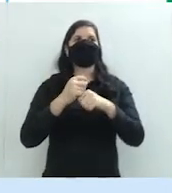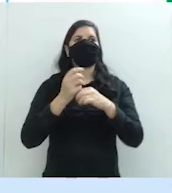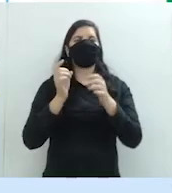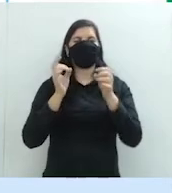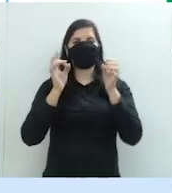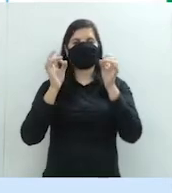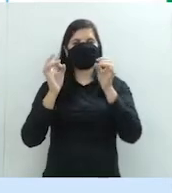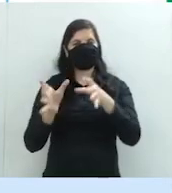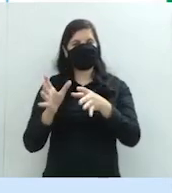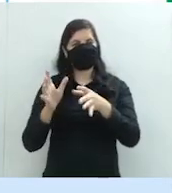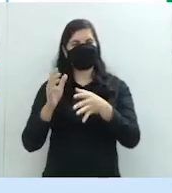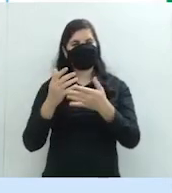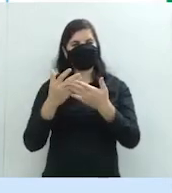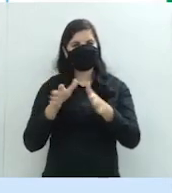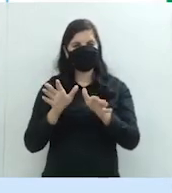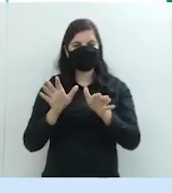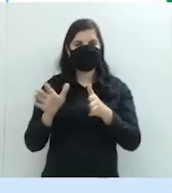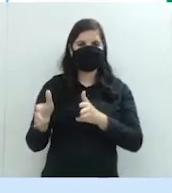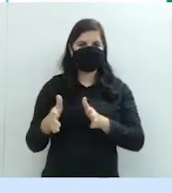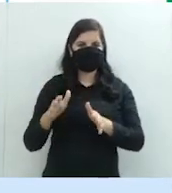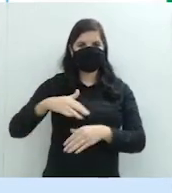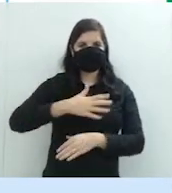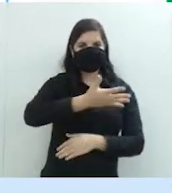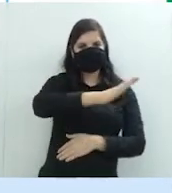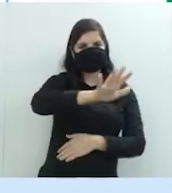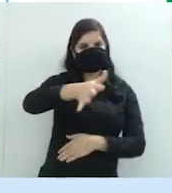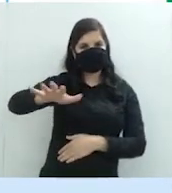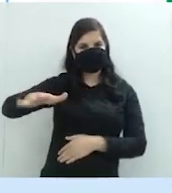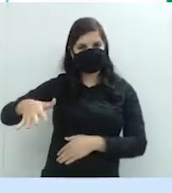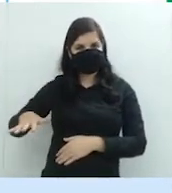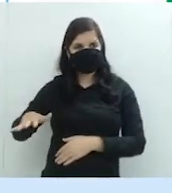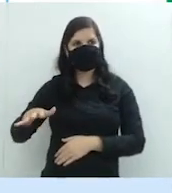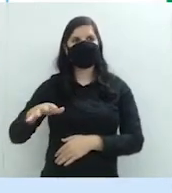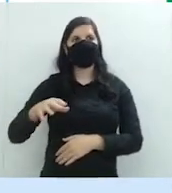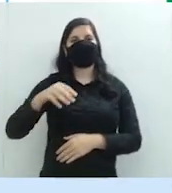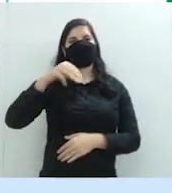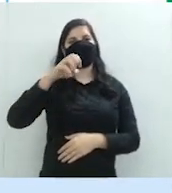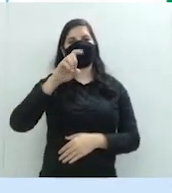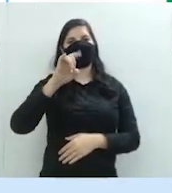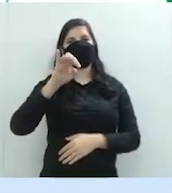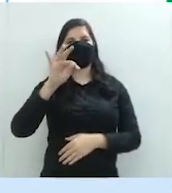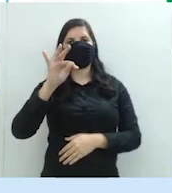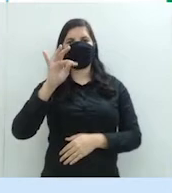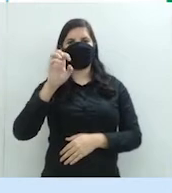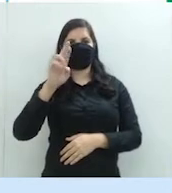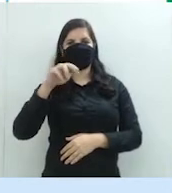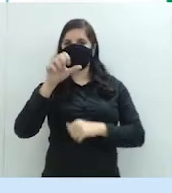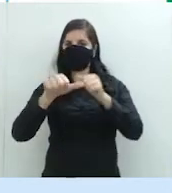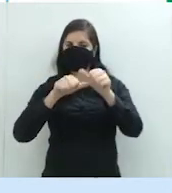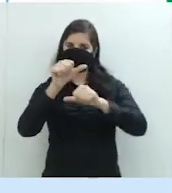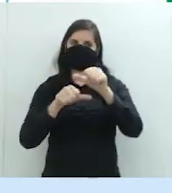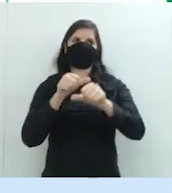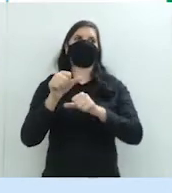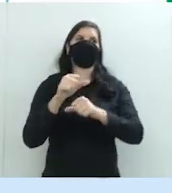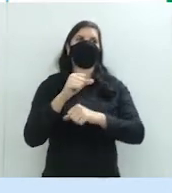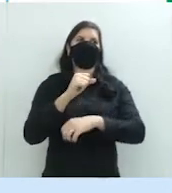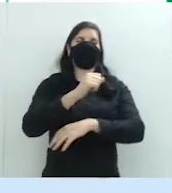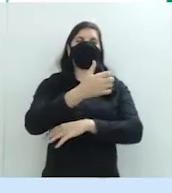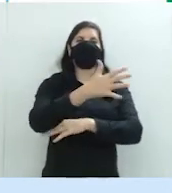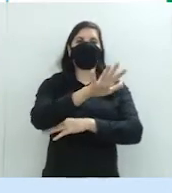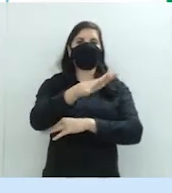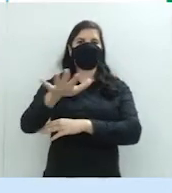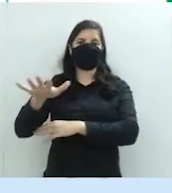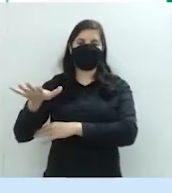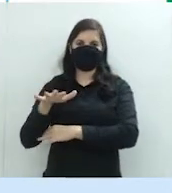o mar Mediterrâneo e passou a ser o Oceano Atlântico. Observe. Então, na